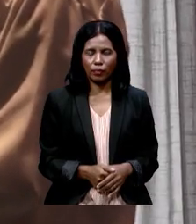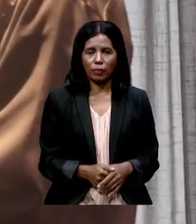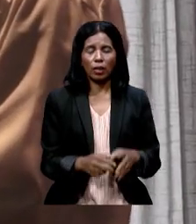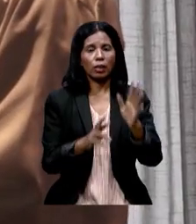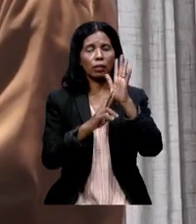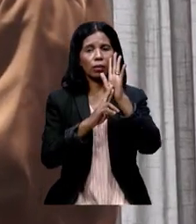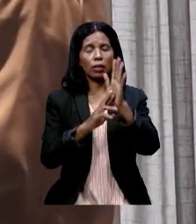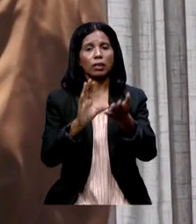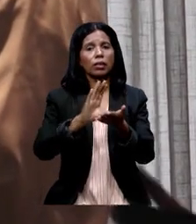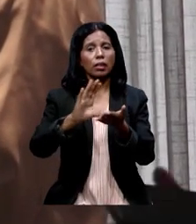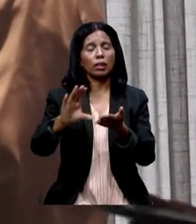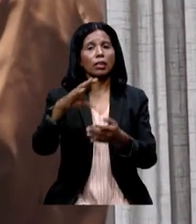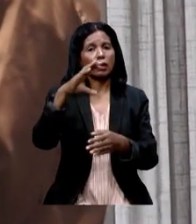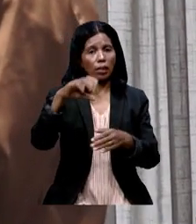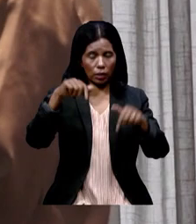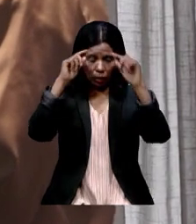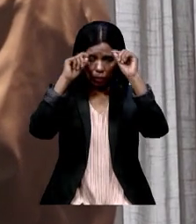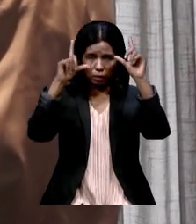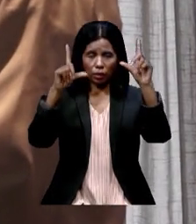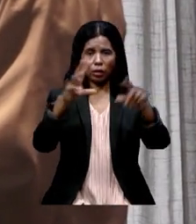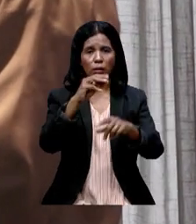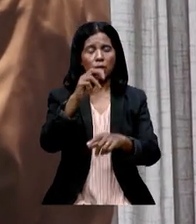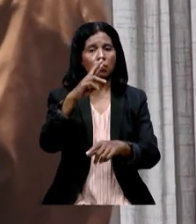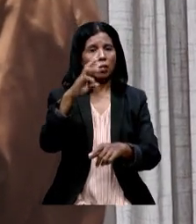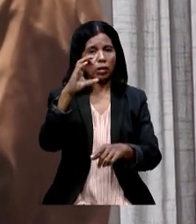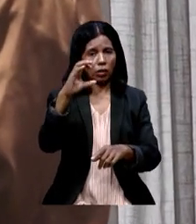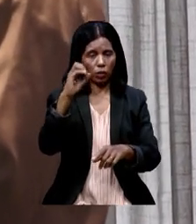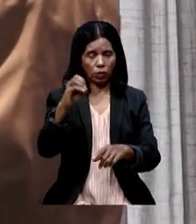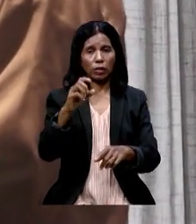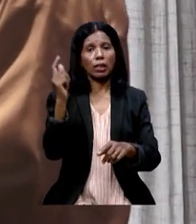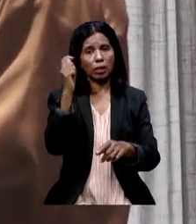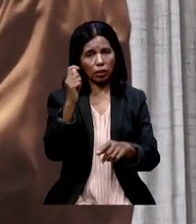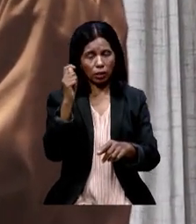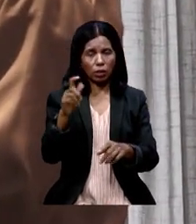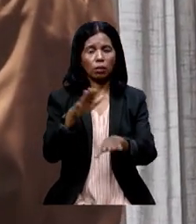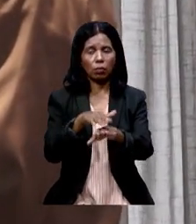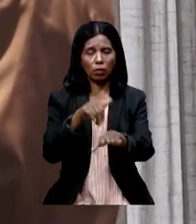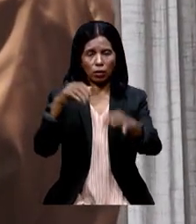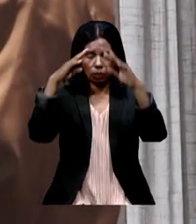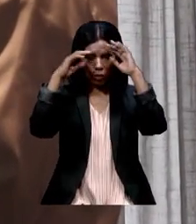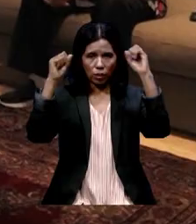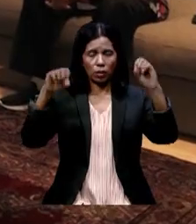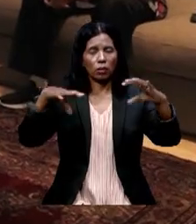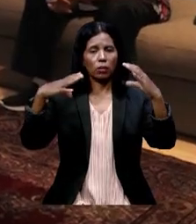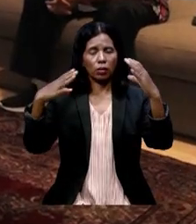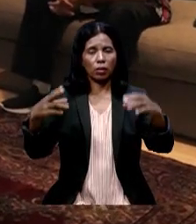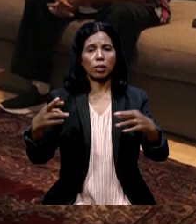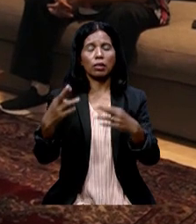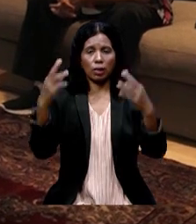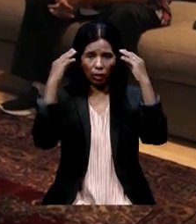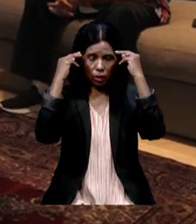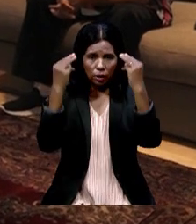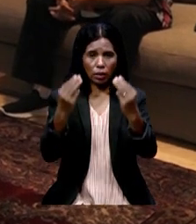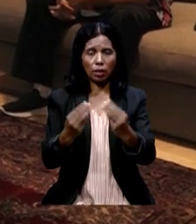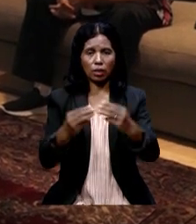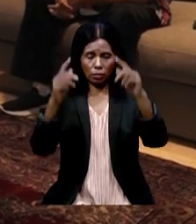Representante Santa Ceia Timor-Leste, Monsenhor Marco Esprezi, e a terça, né, convida presidente do Conselho Islâmico Timor-Leste,